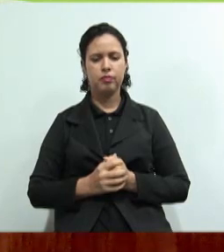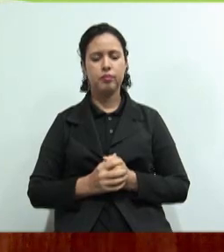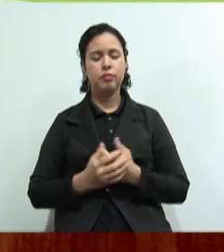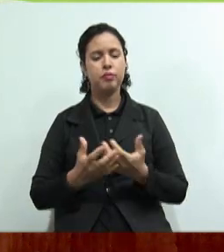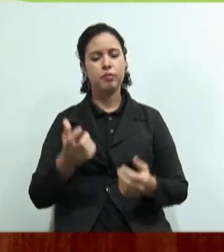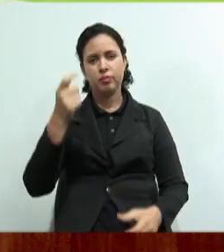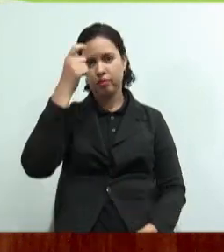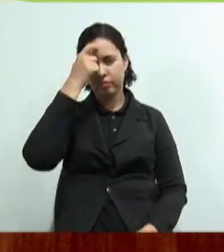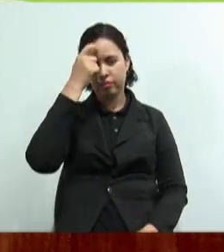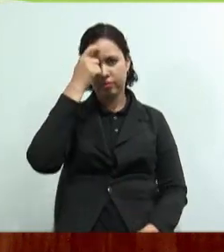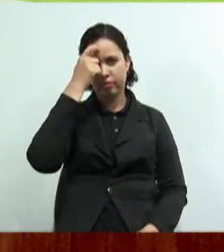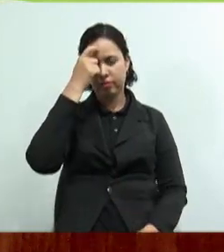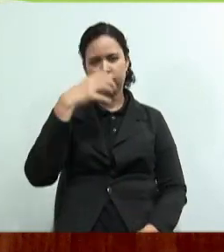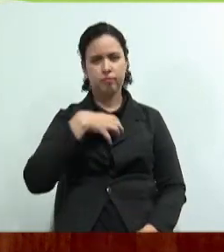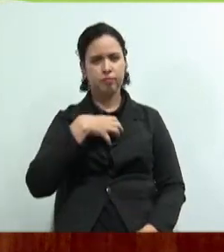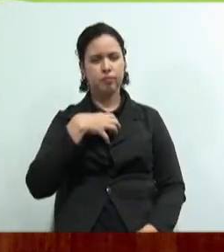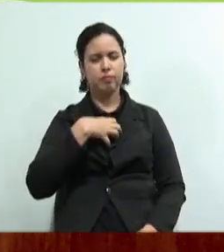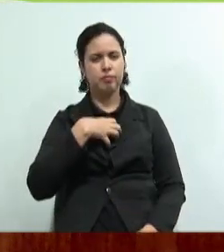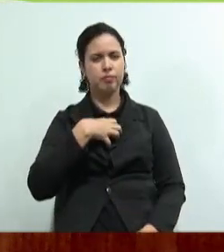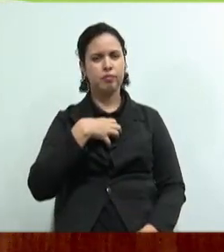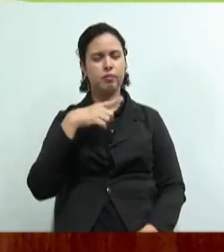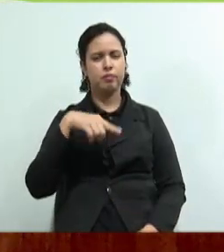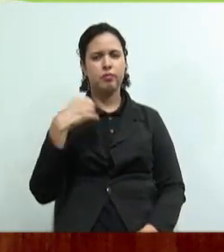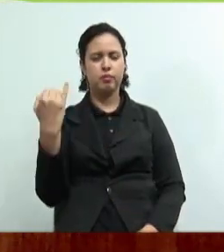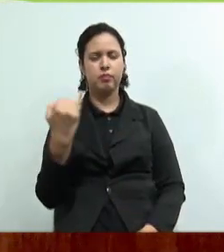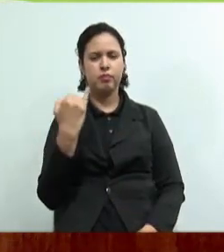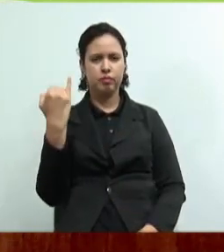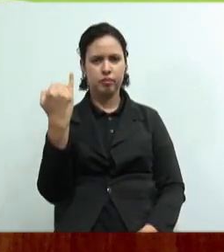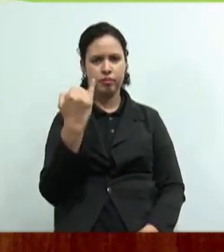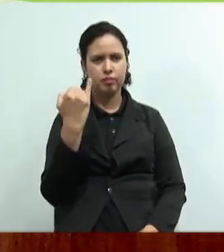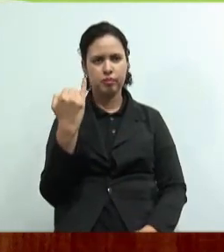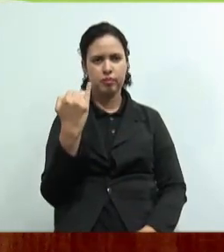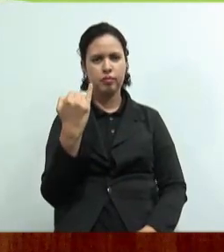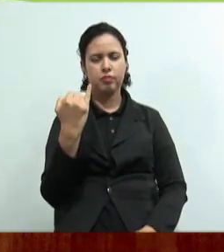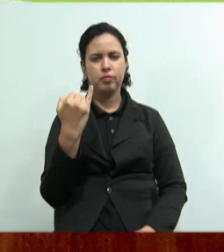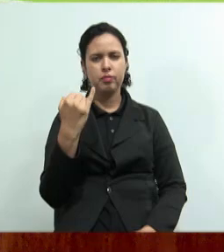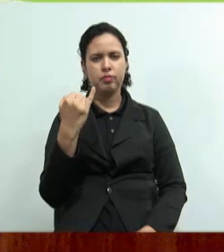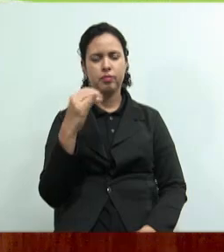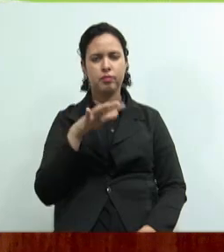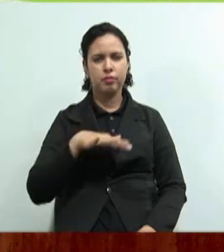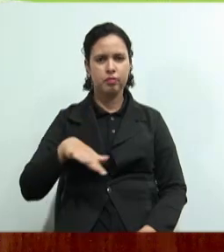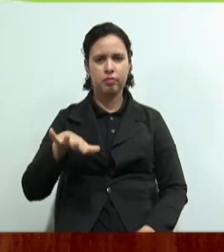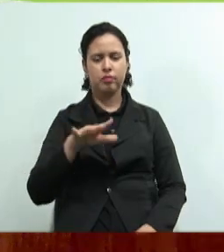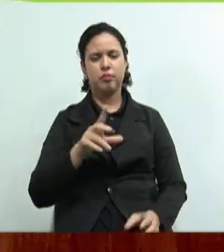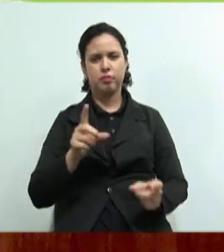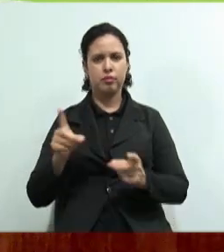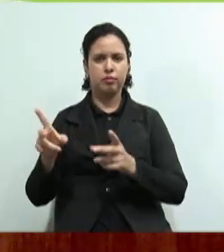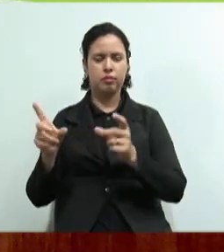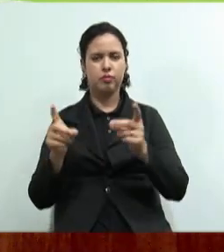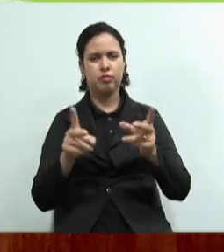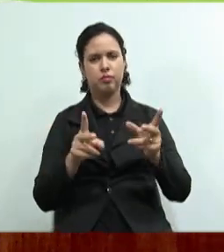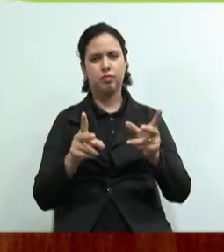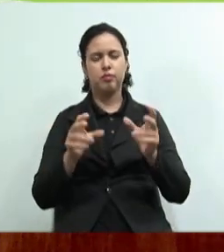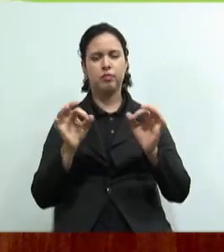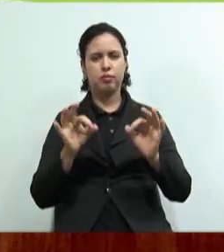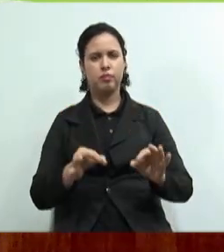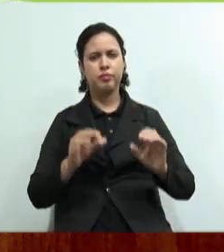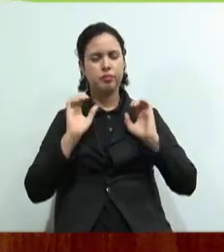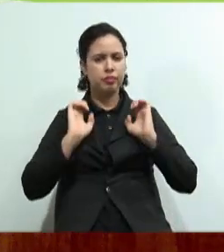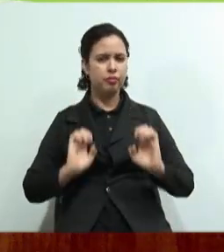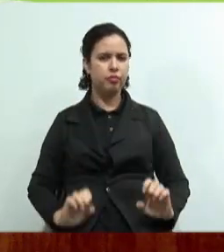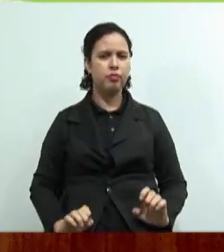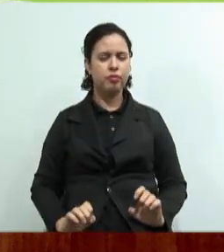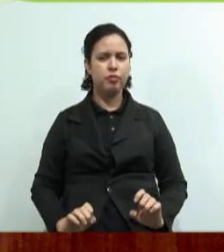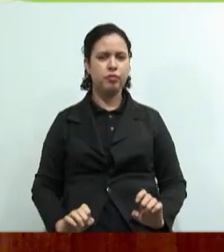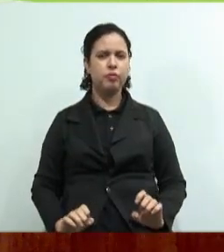é justamente essa consciência da importância desse comércio justo e ético. Então, cada vez